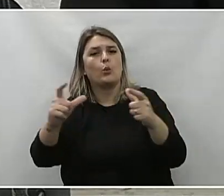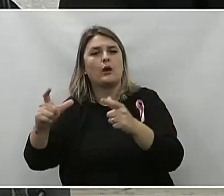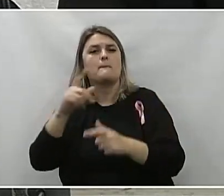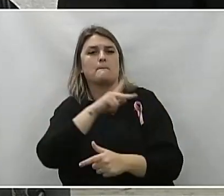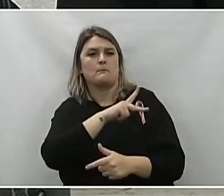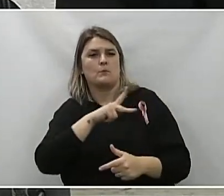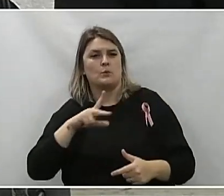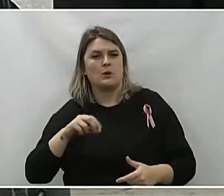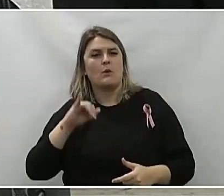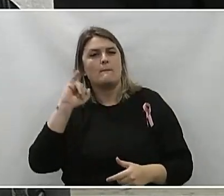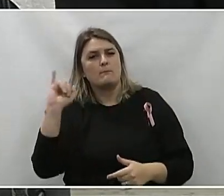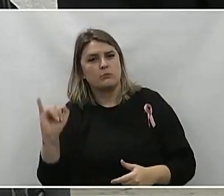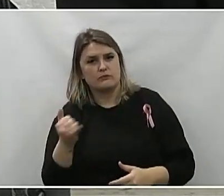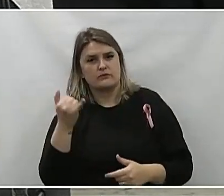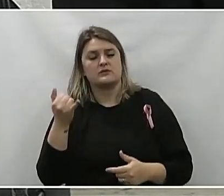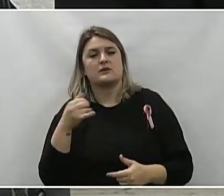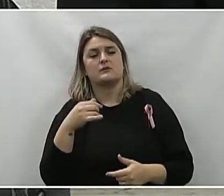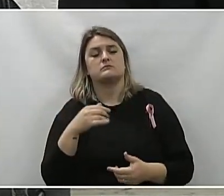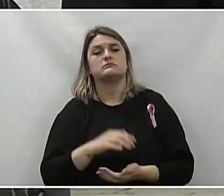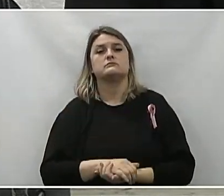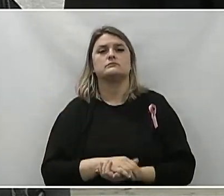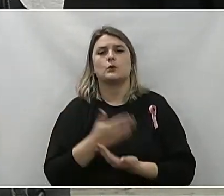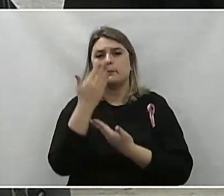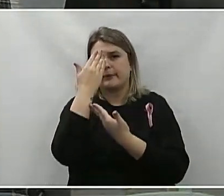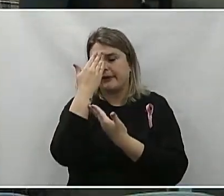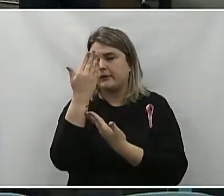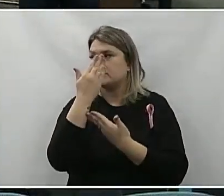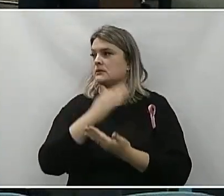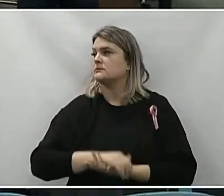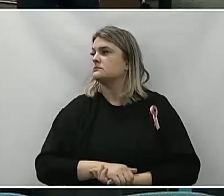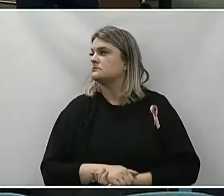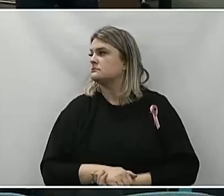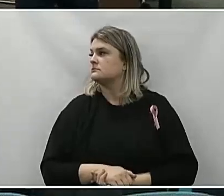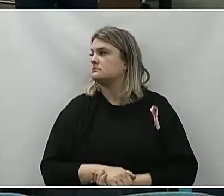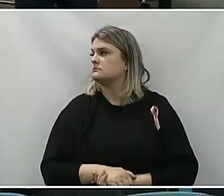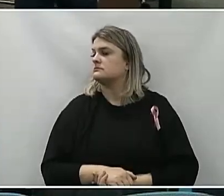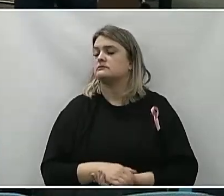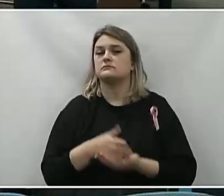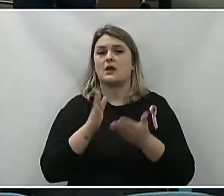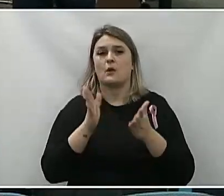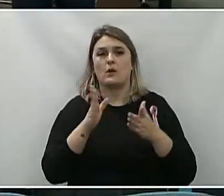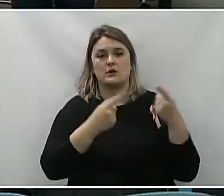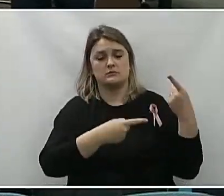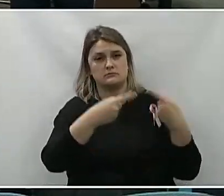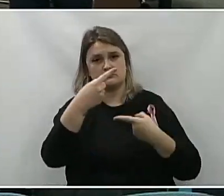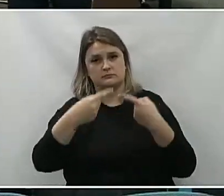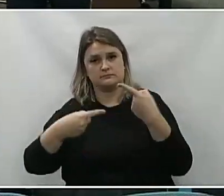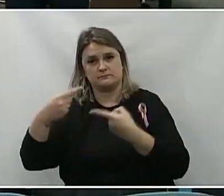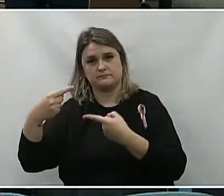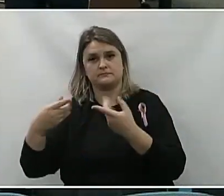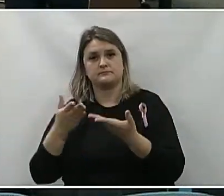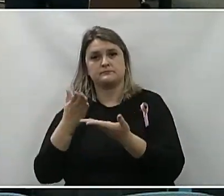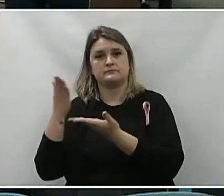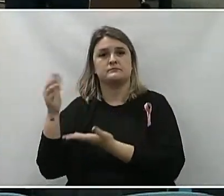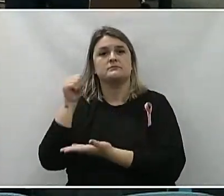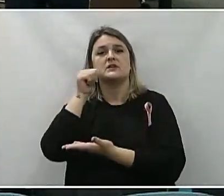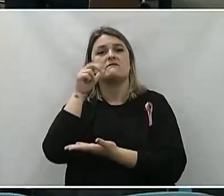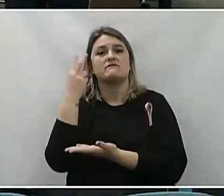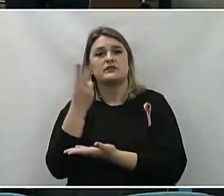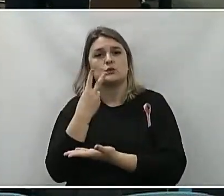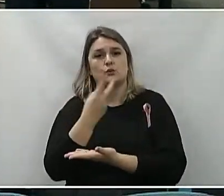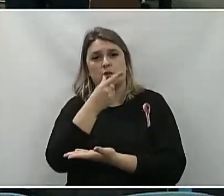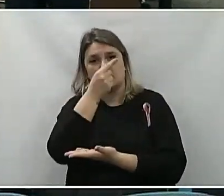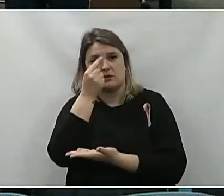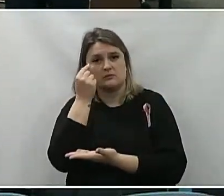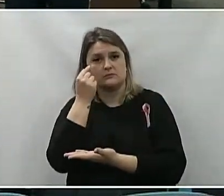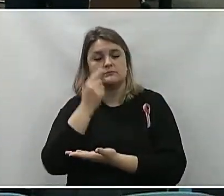A somar para nossa cidade seria isso muito obrigado em discussão com a palavra vereadora Alanda